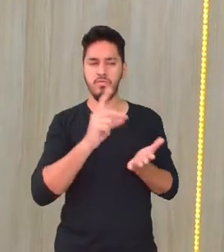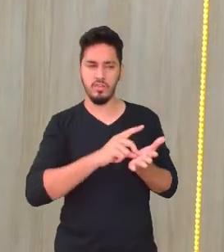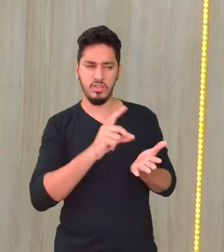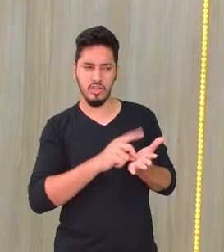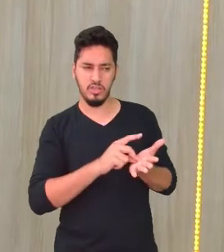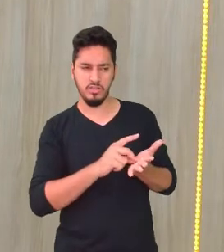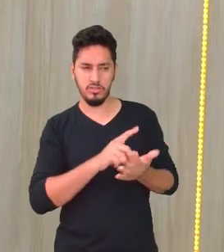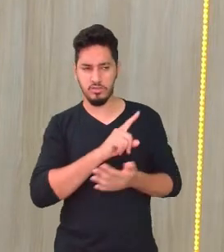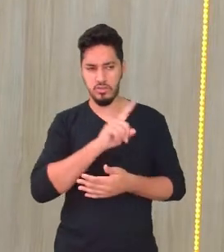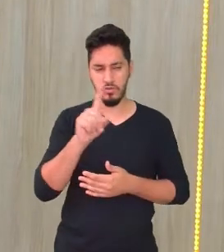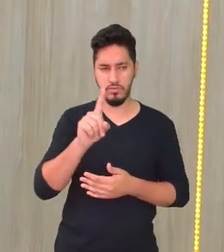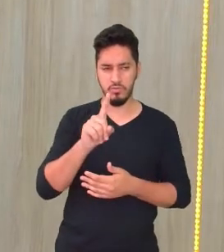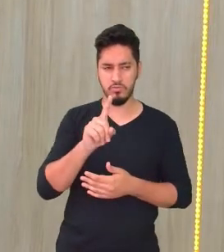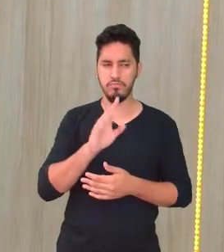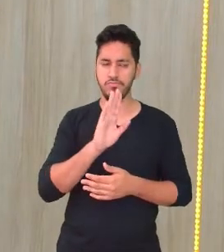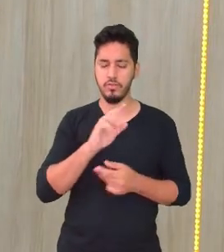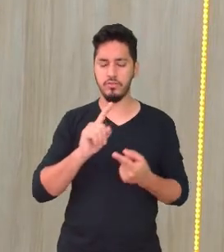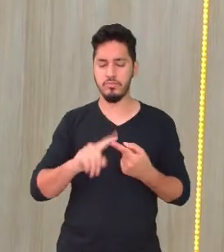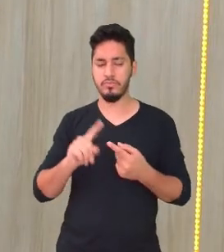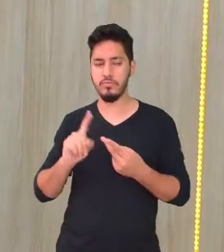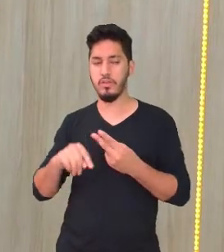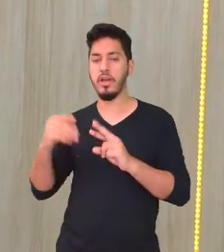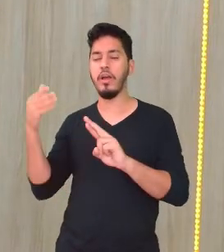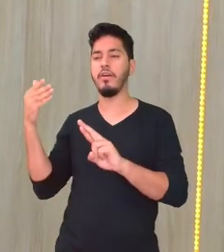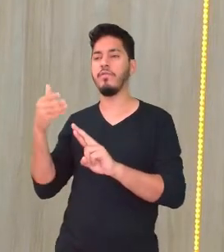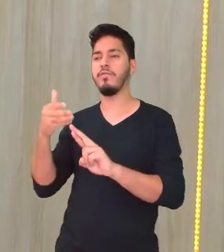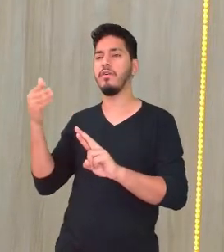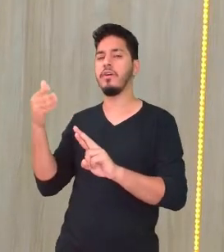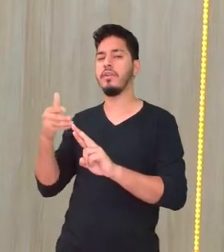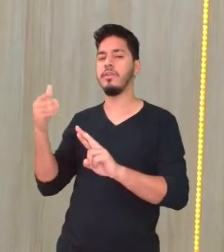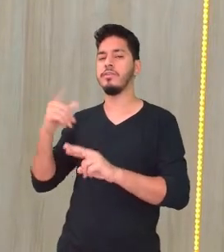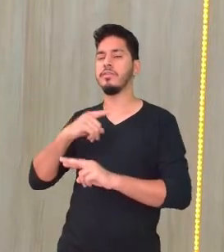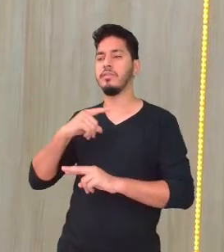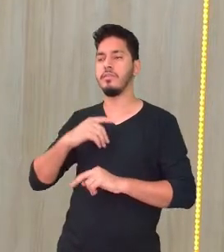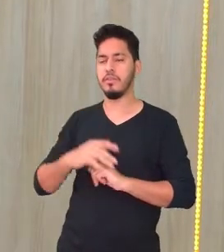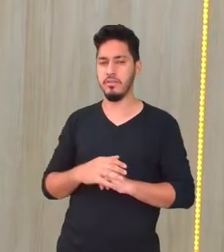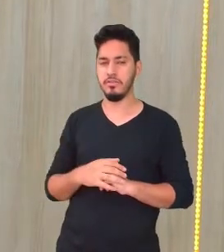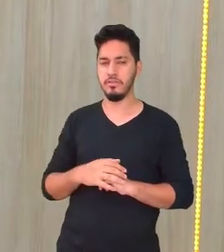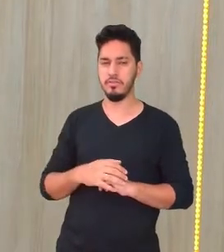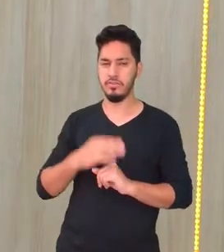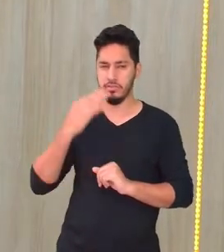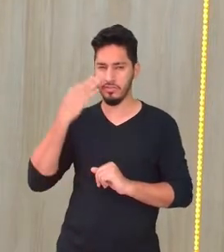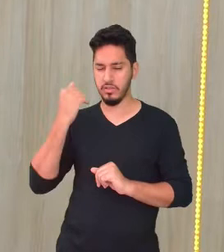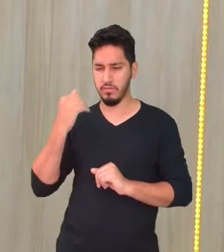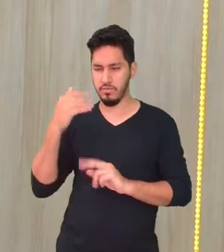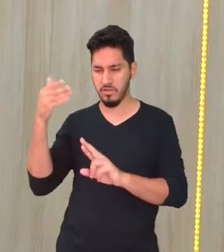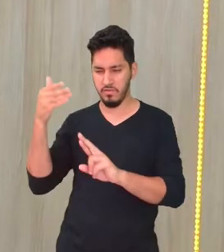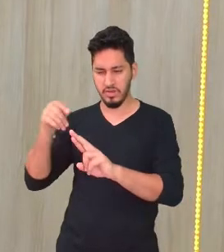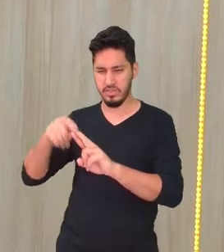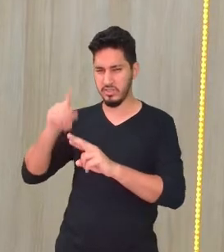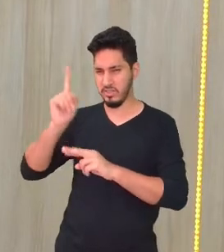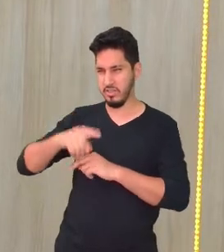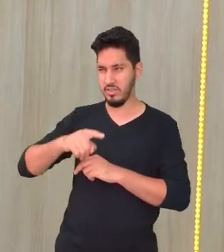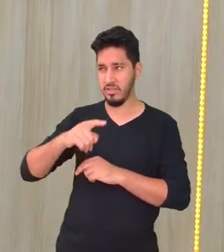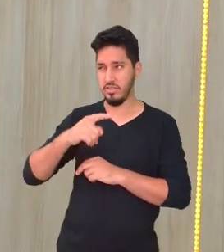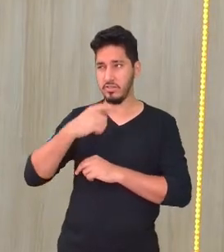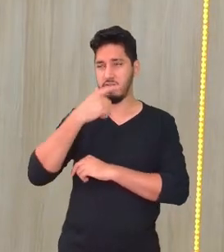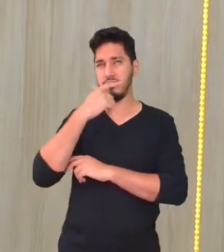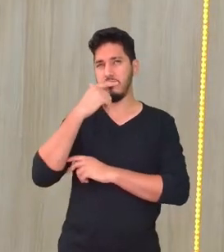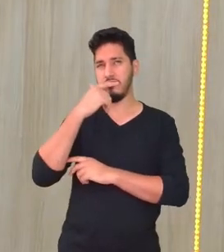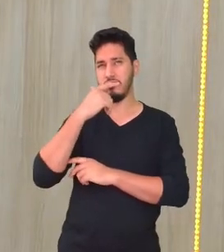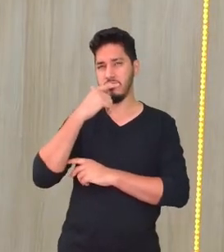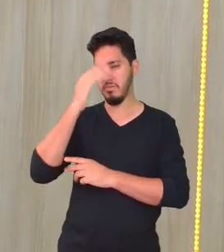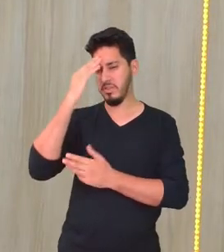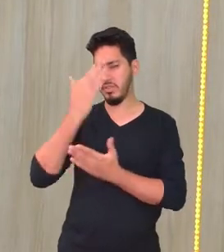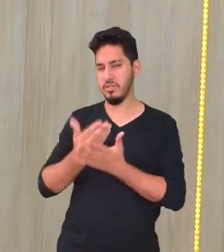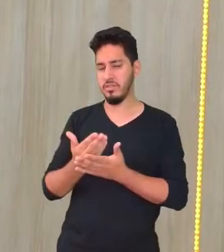segundo, checar sempre as fontes de informação que recebemos. Essas fontes são confiáveis. Aí veja, todo mundo hoje